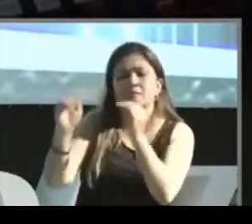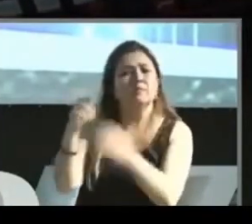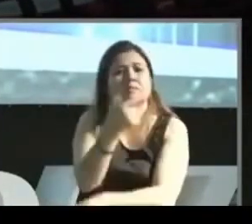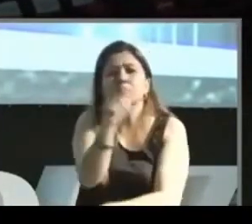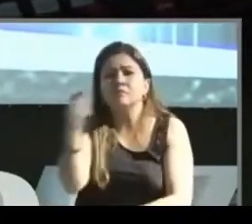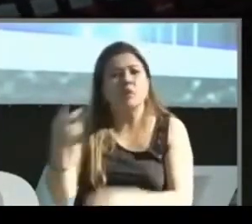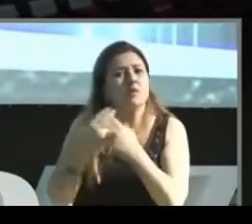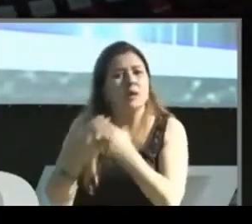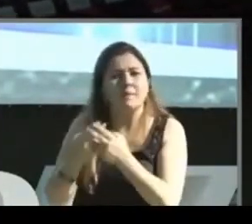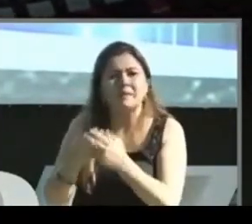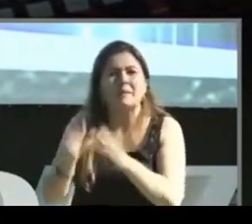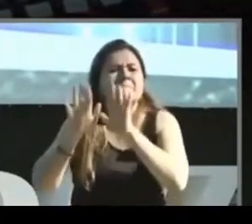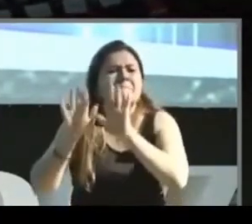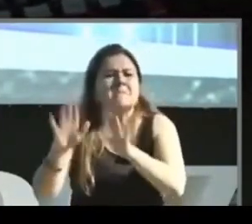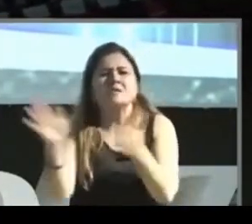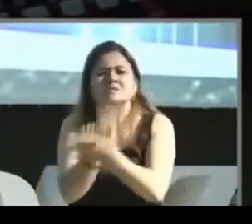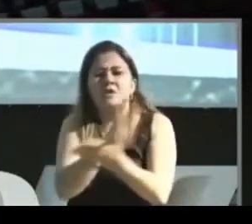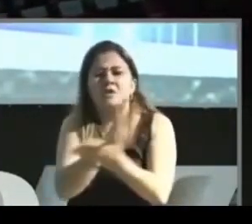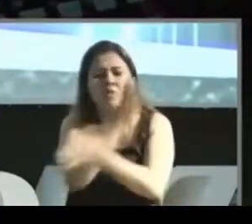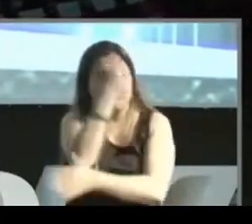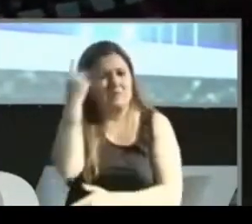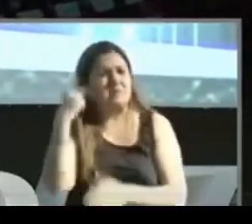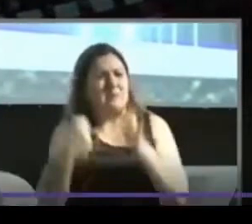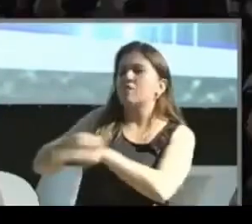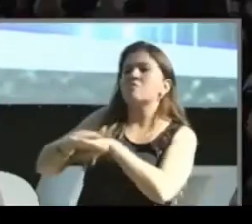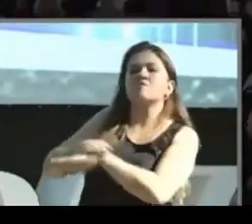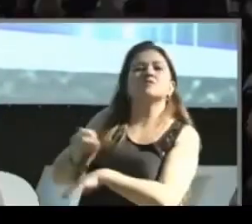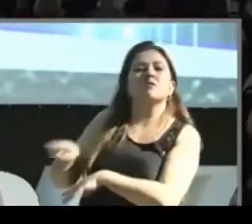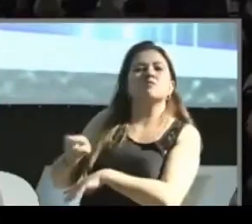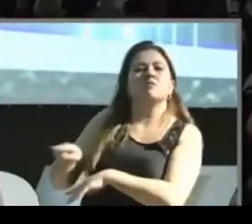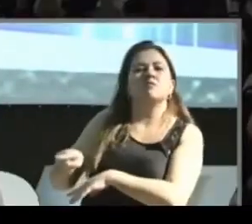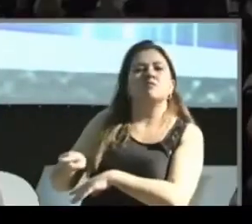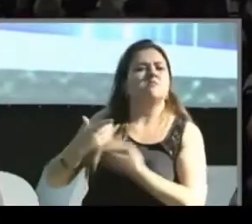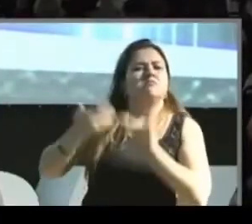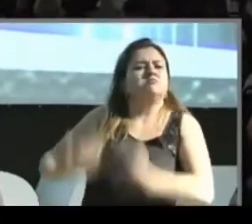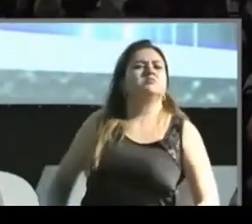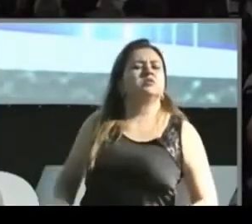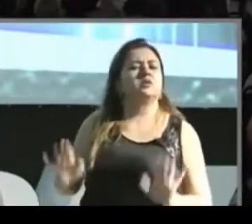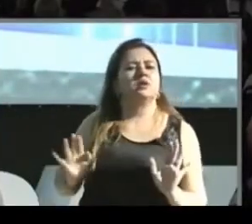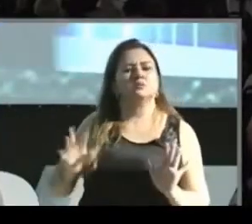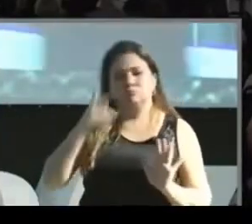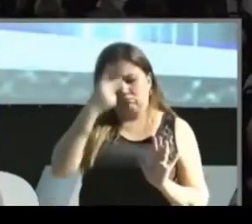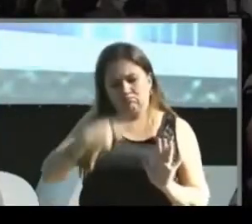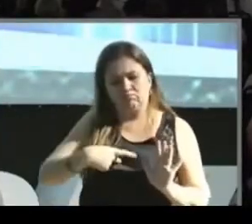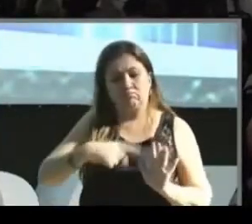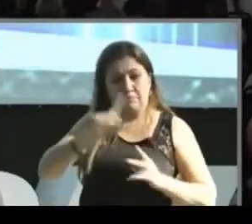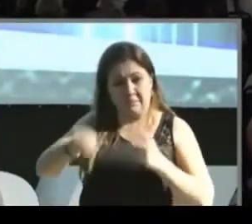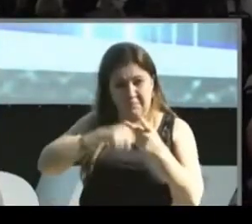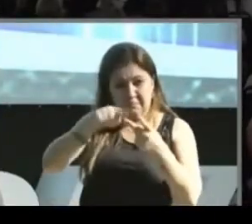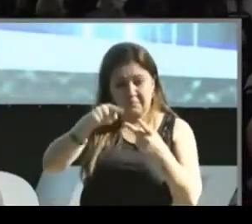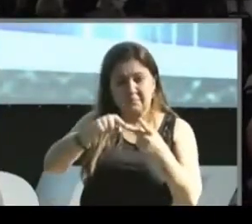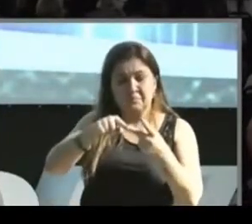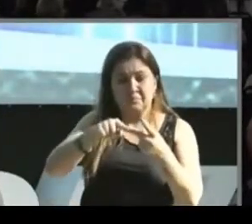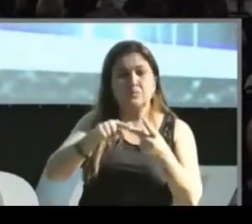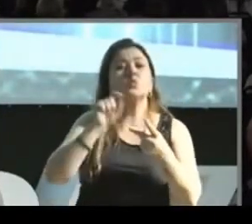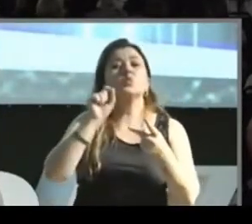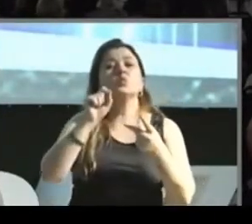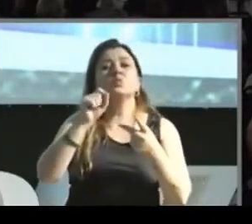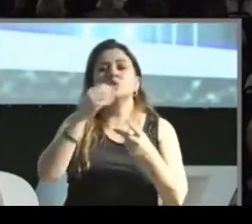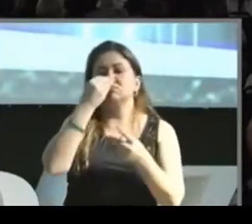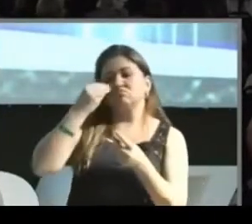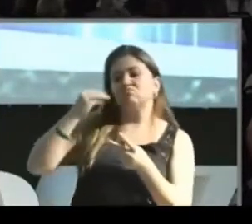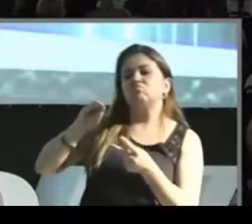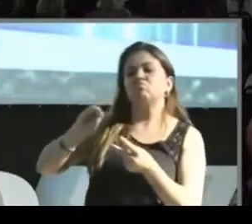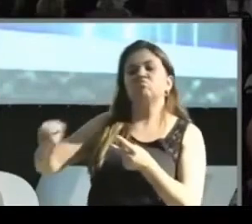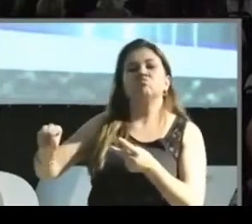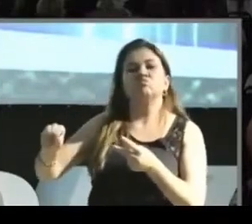Uma paz que se inicia dentro dos nossos lares, dentro de casa, nos nossos ambientes. É uma paz que não precisa ser a